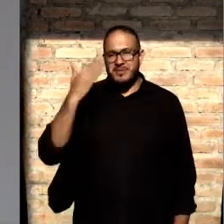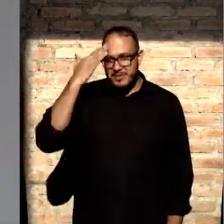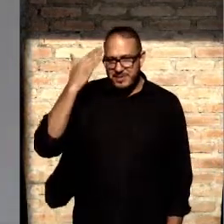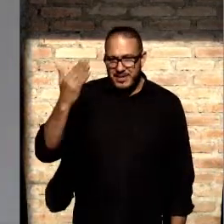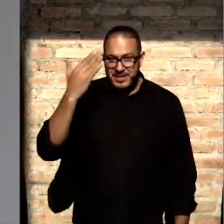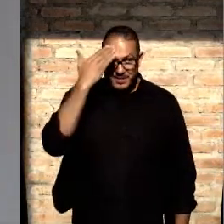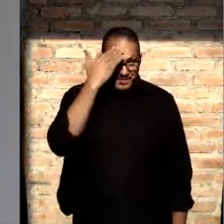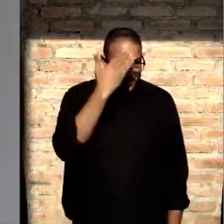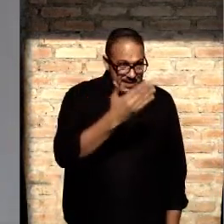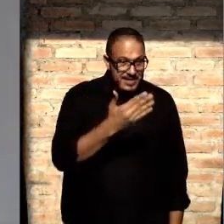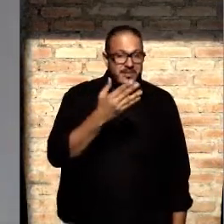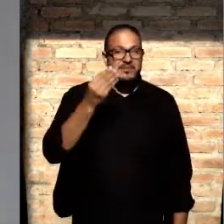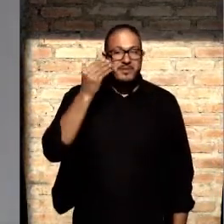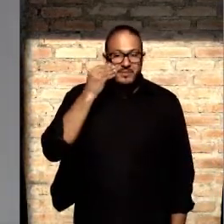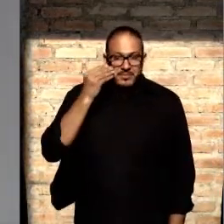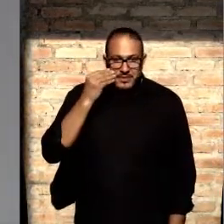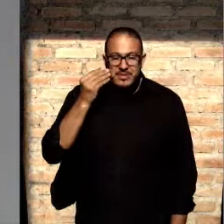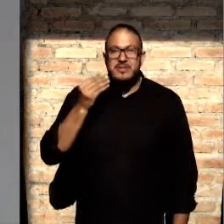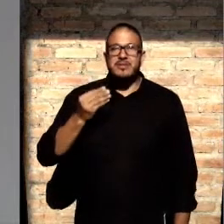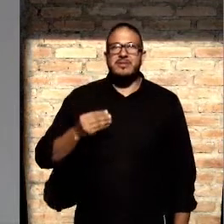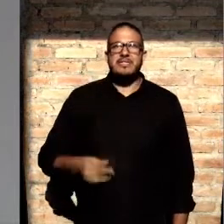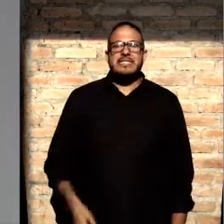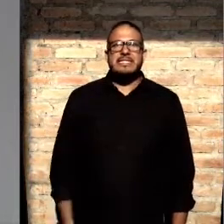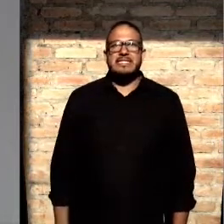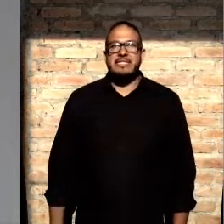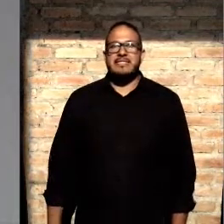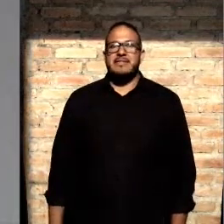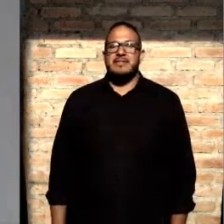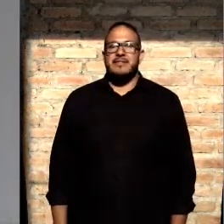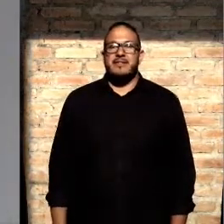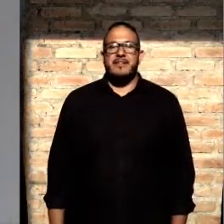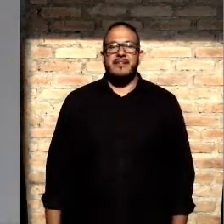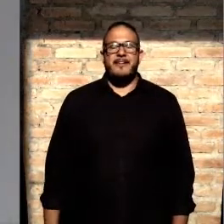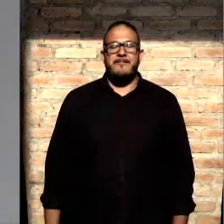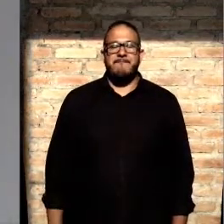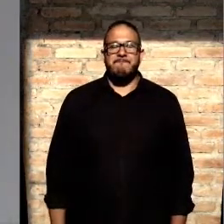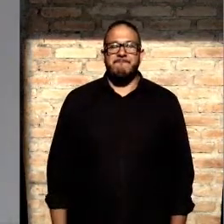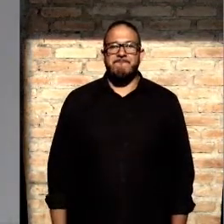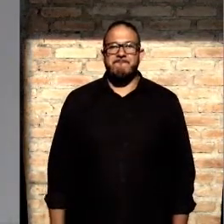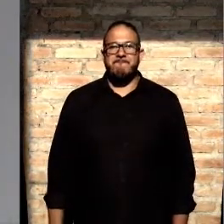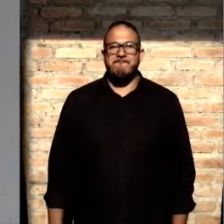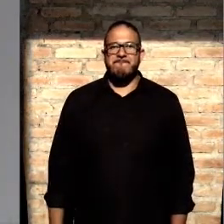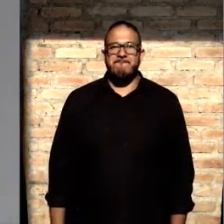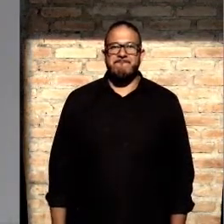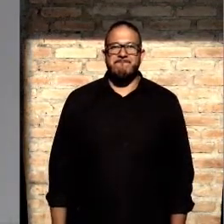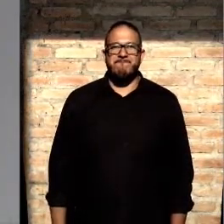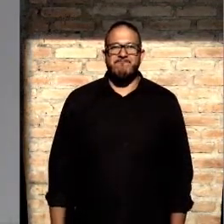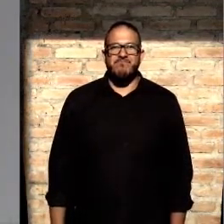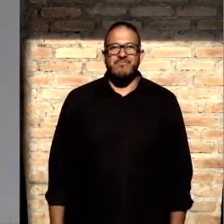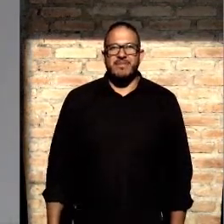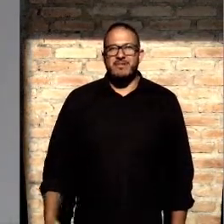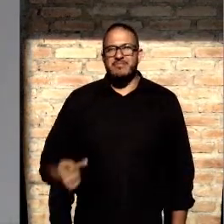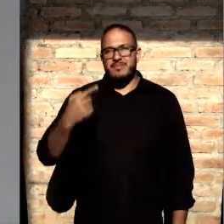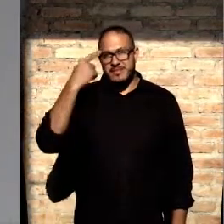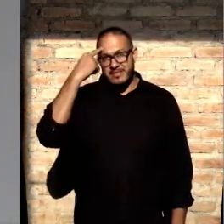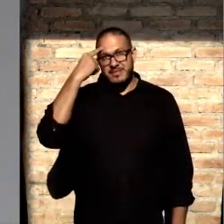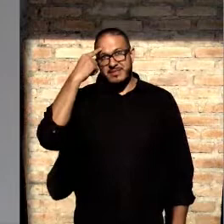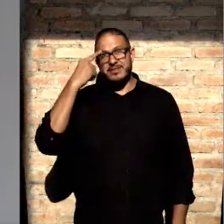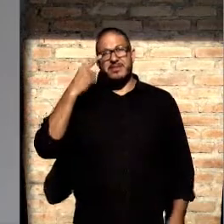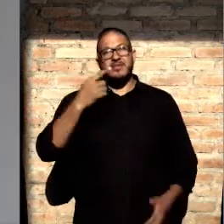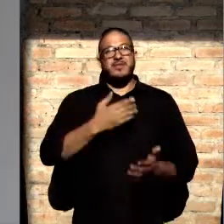pela oportunidade antes de tudo é eu pensei em começar